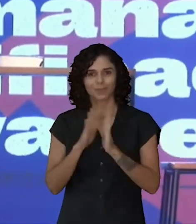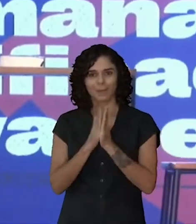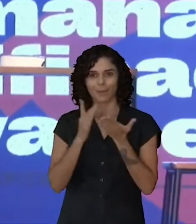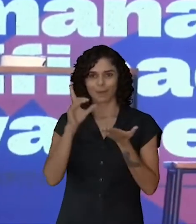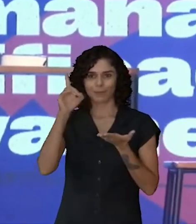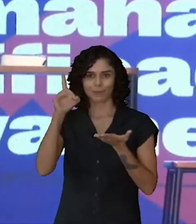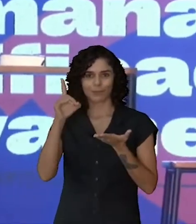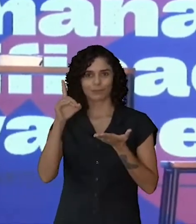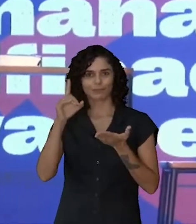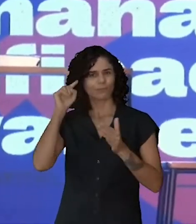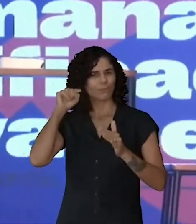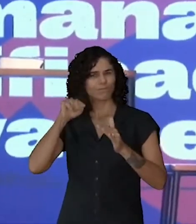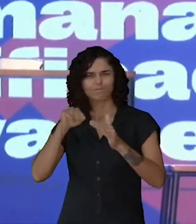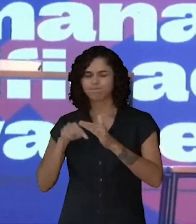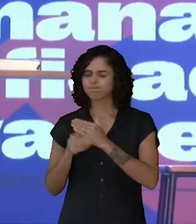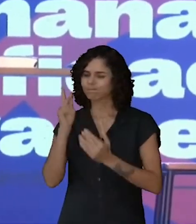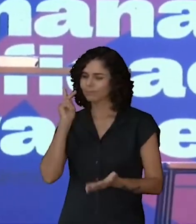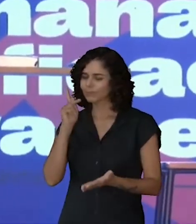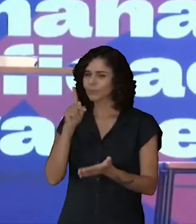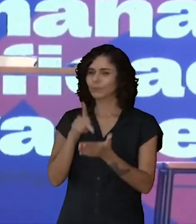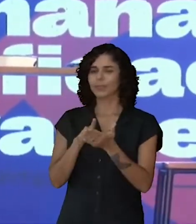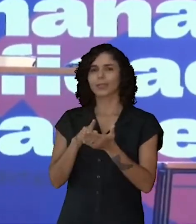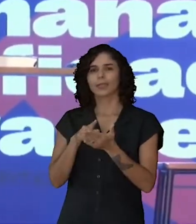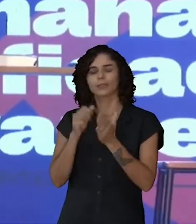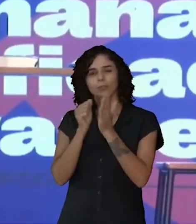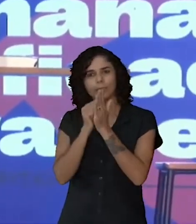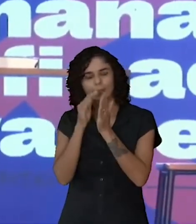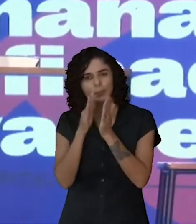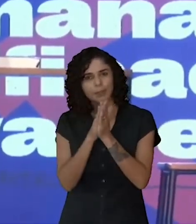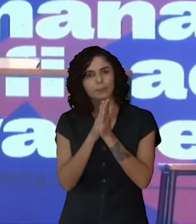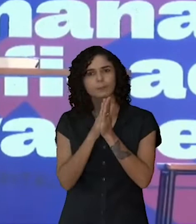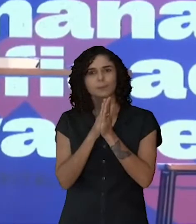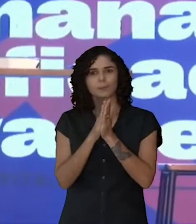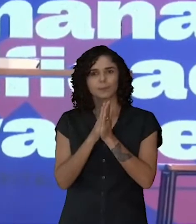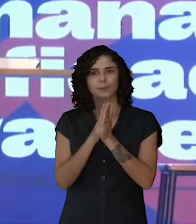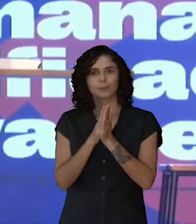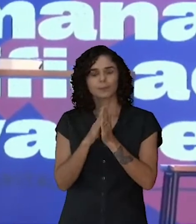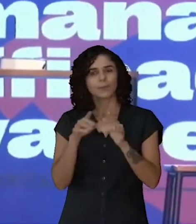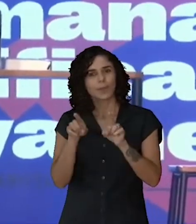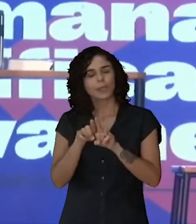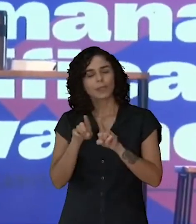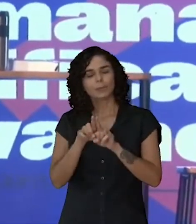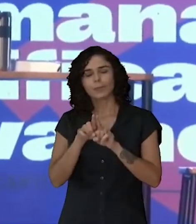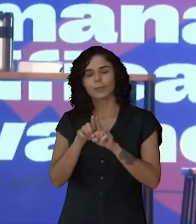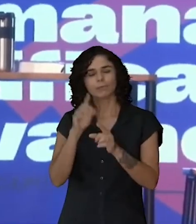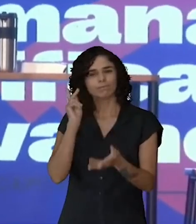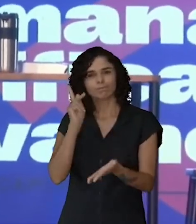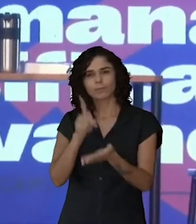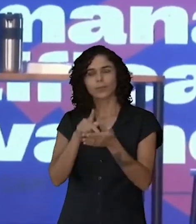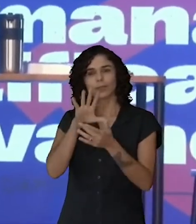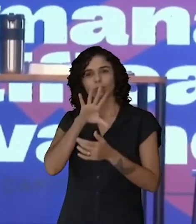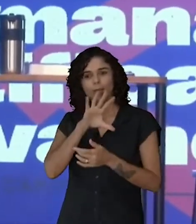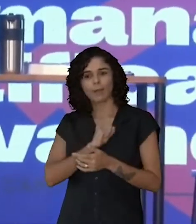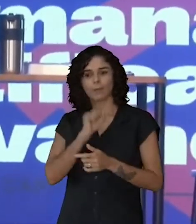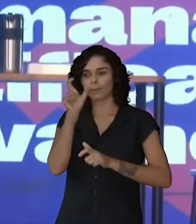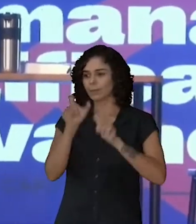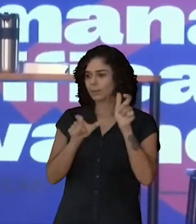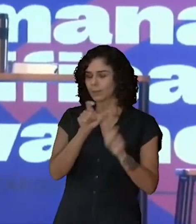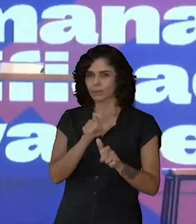profunda busca de oração e um profundo amor pelos perdidos.